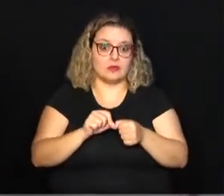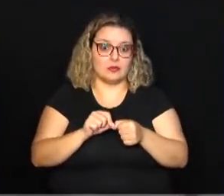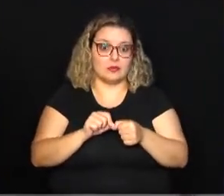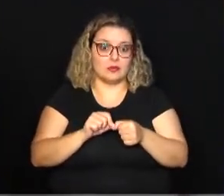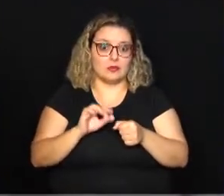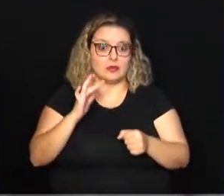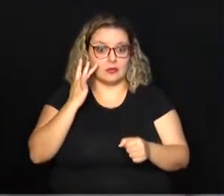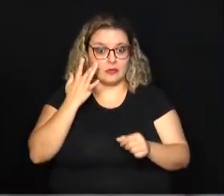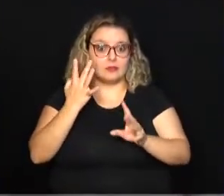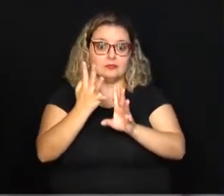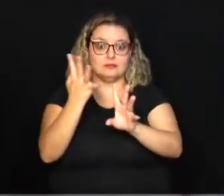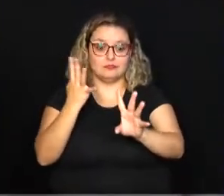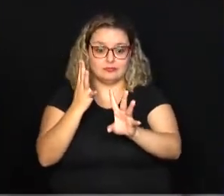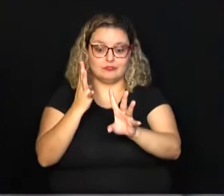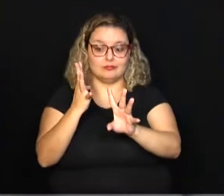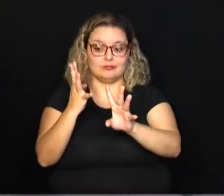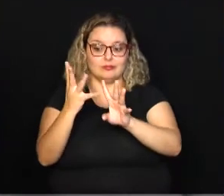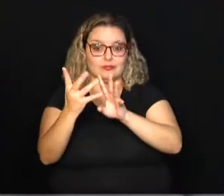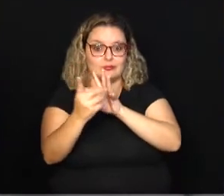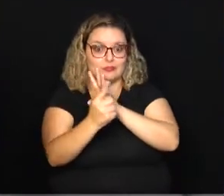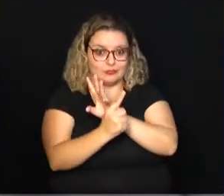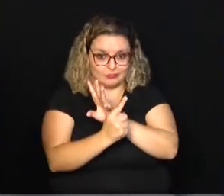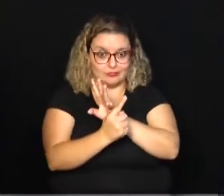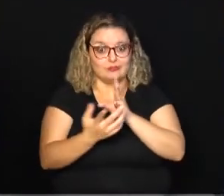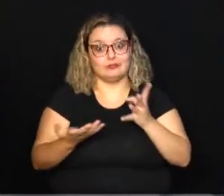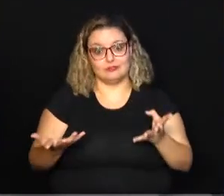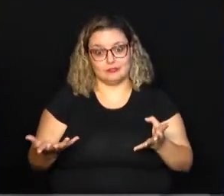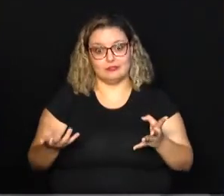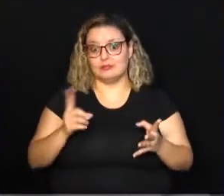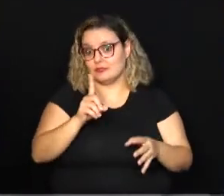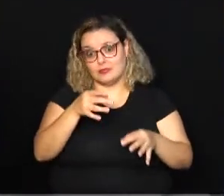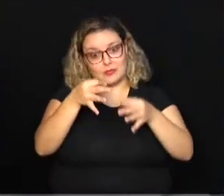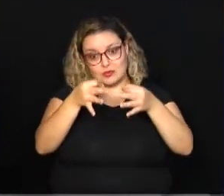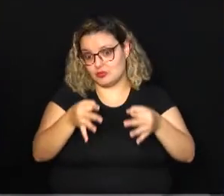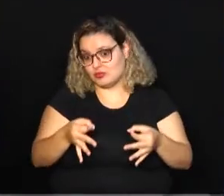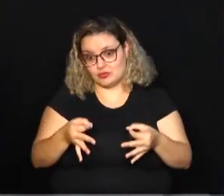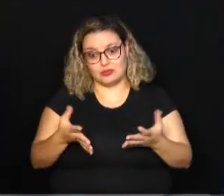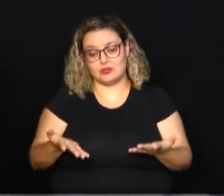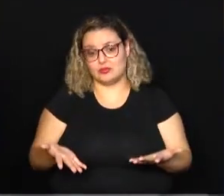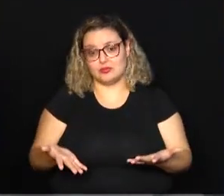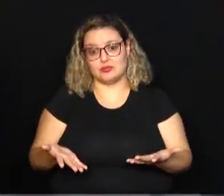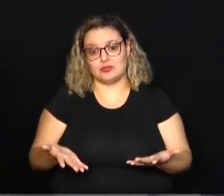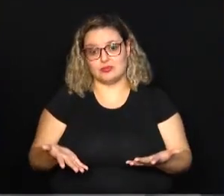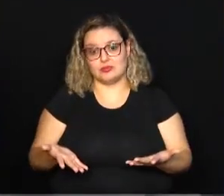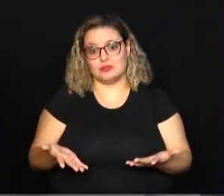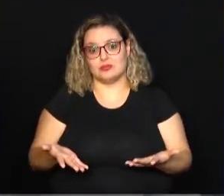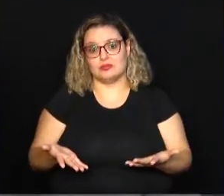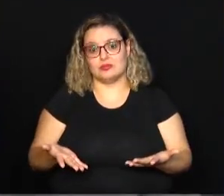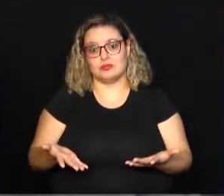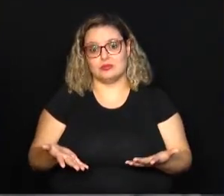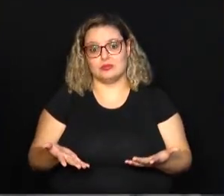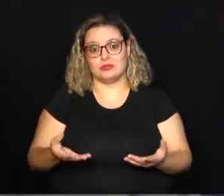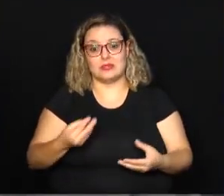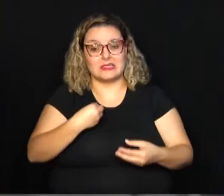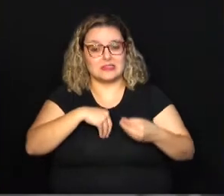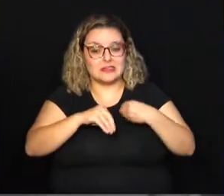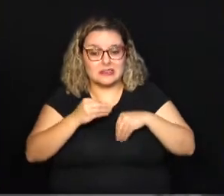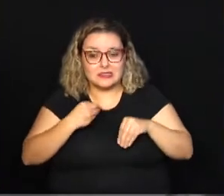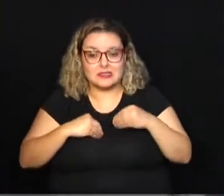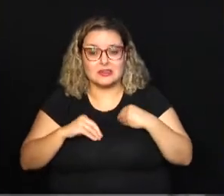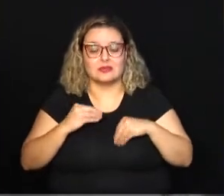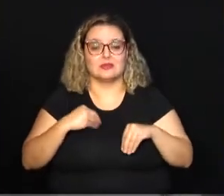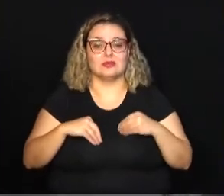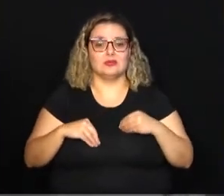furando fila. Eu acho que não é justo. Então, essas angústias a gente tem e